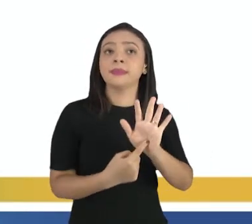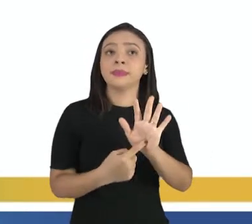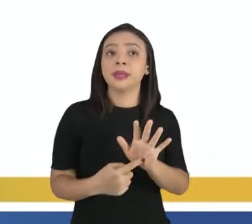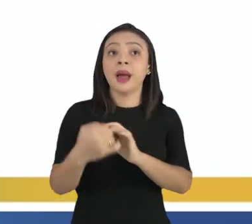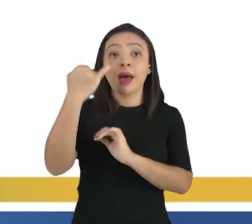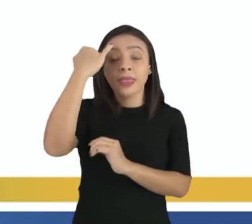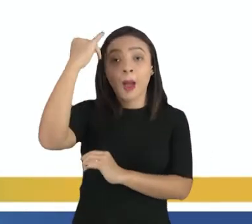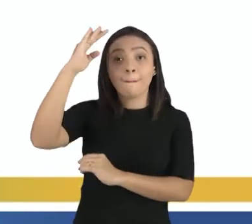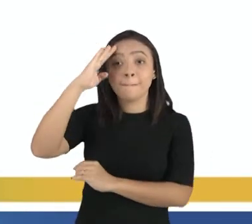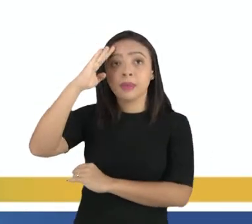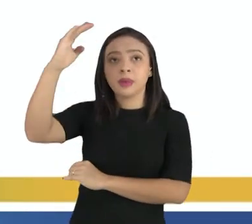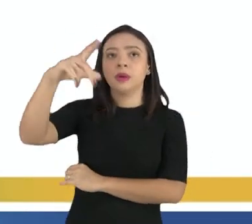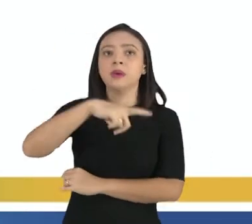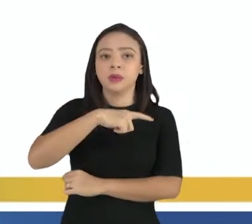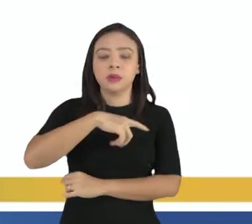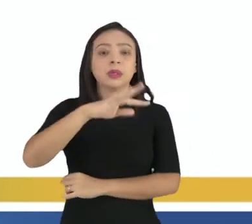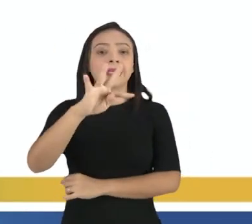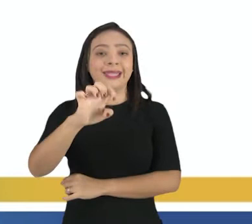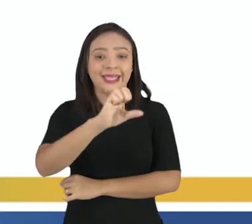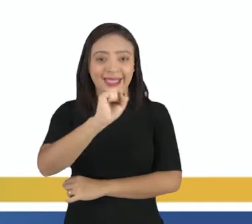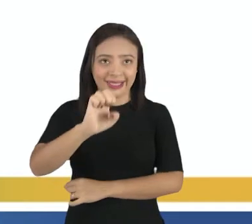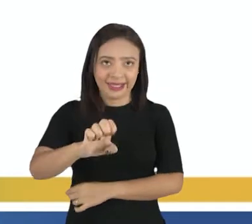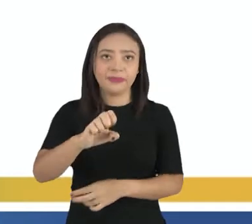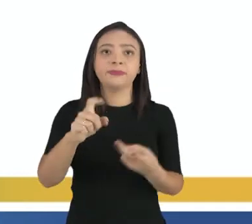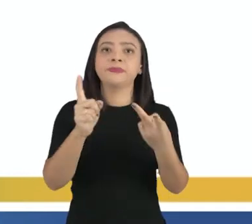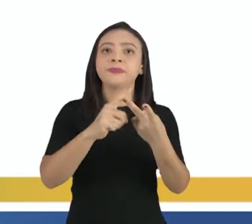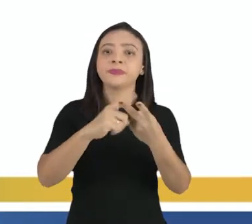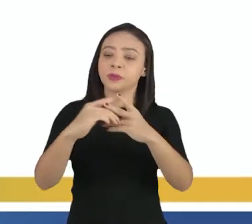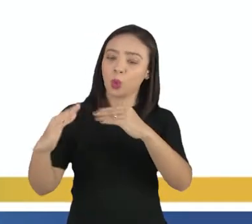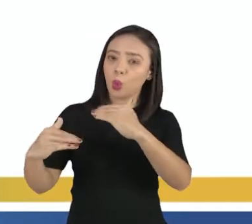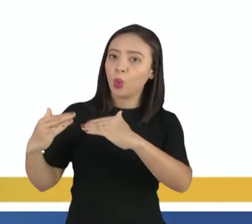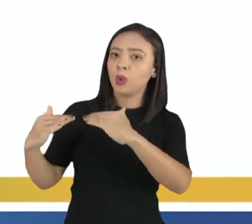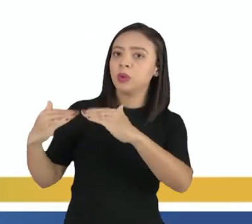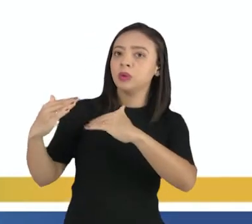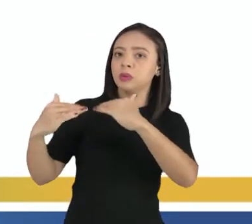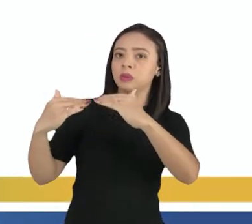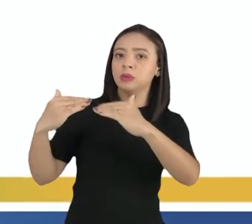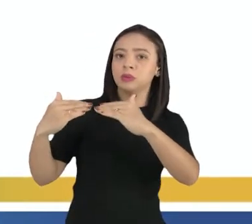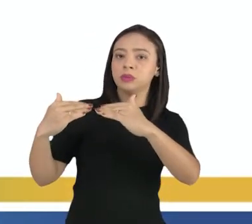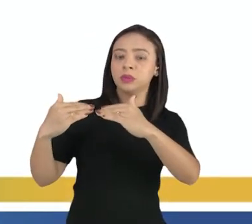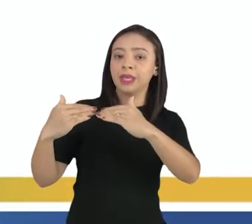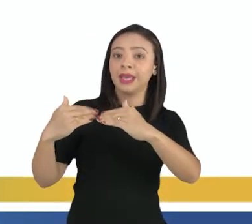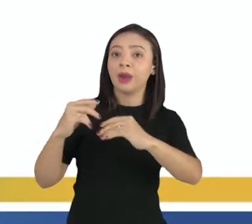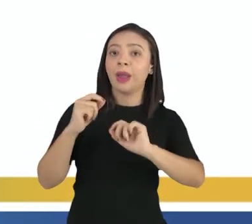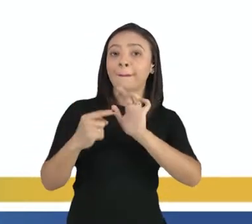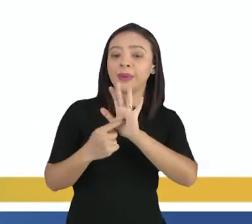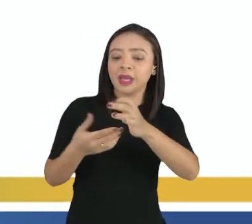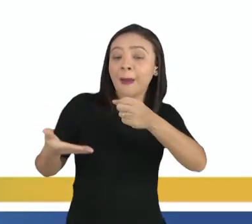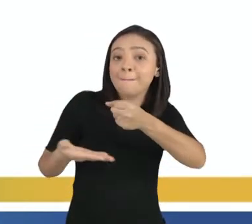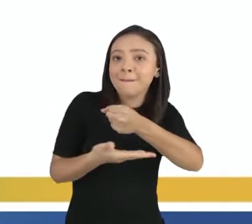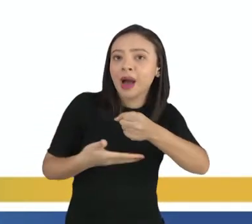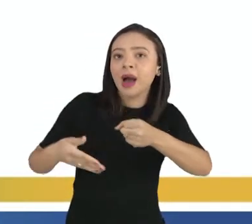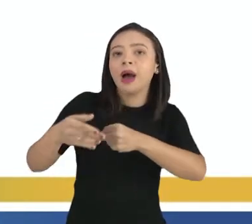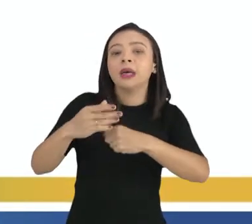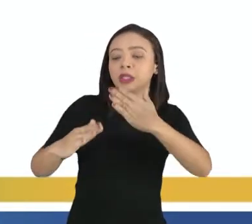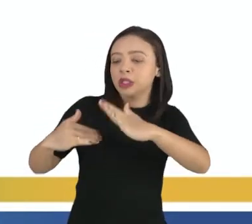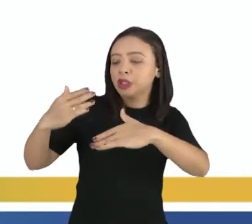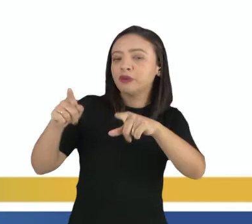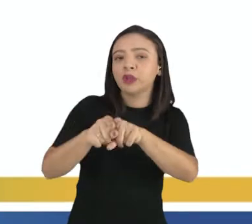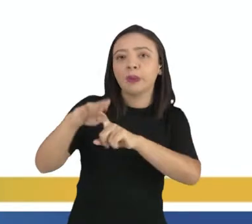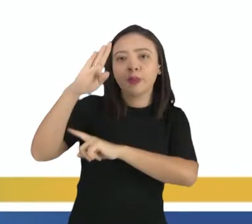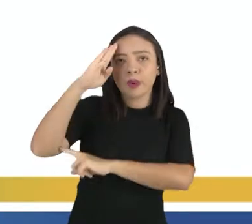é apresentada a ideia principal a tese né o desenvolvimento que fundamenta o desenvolve a ideia